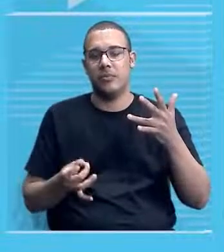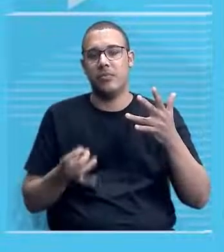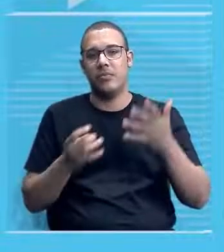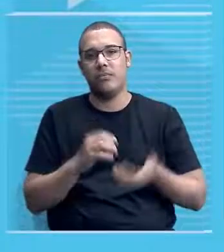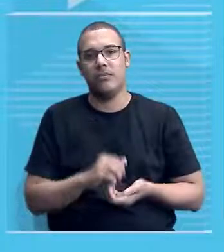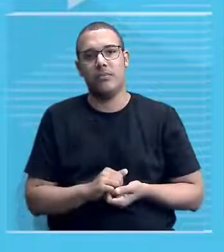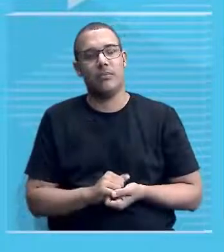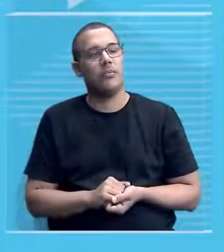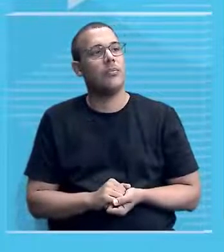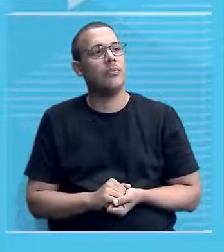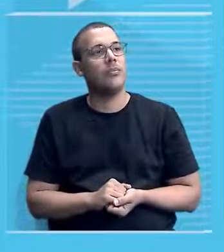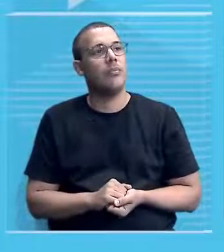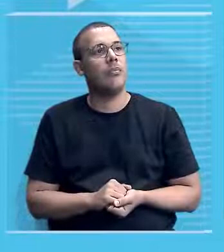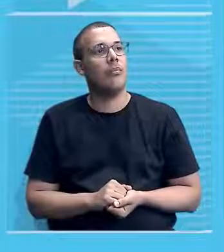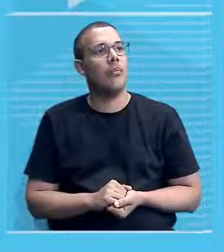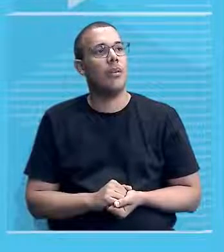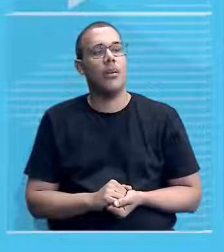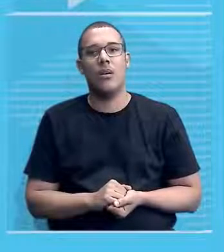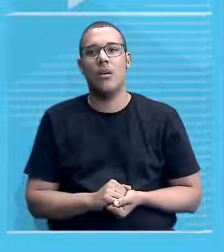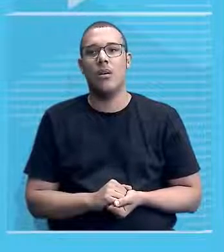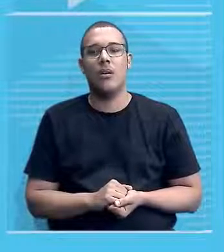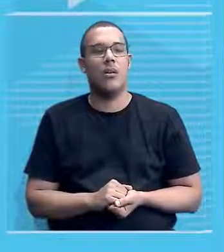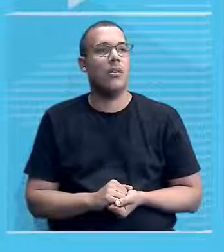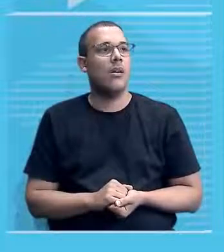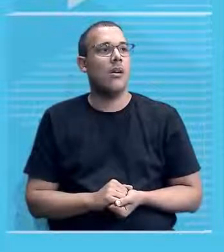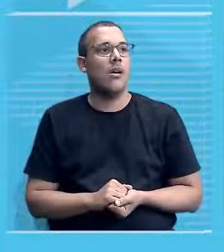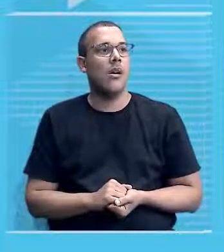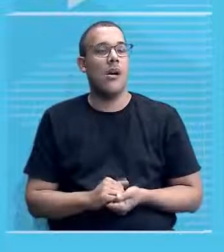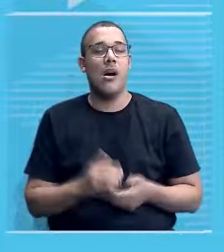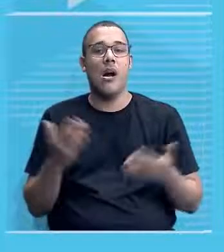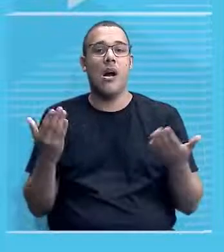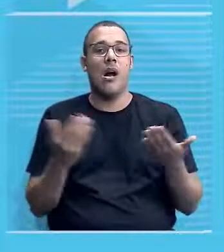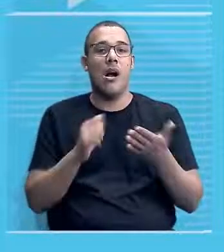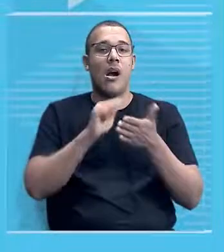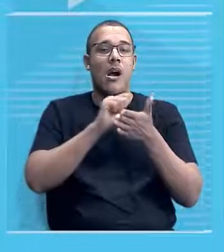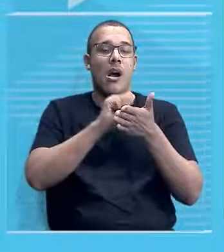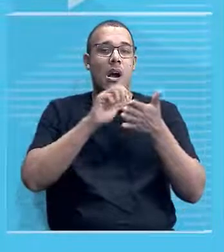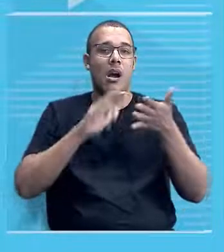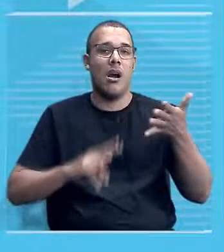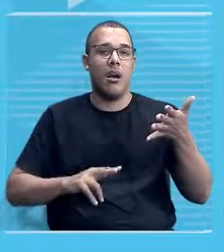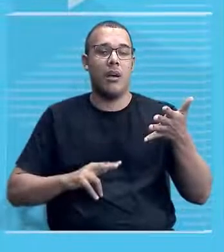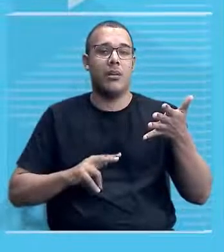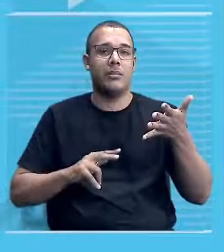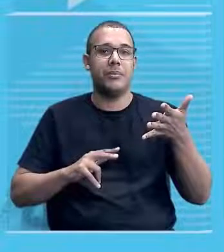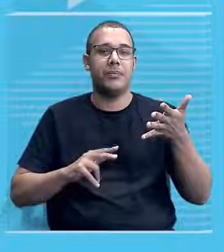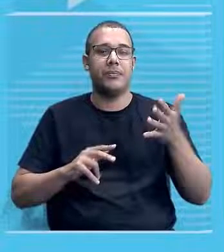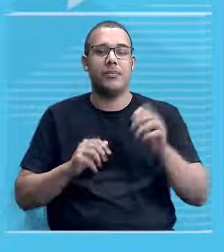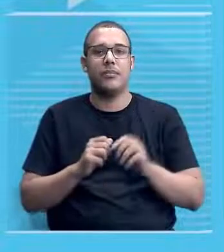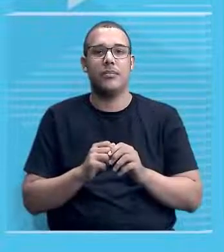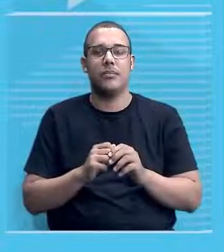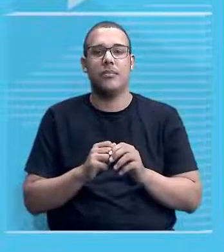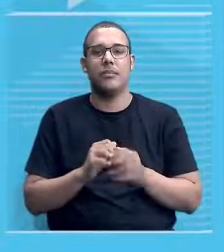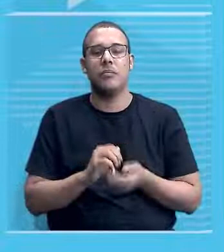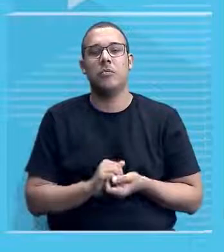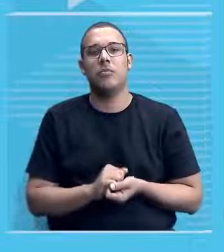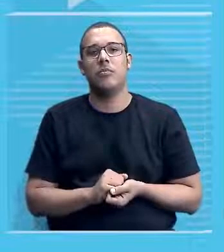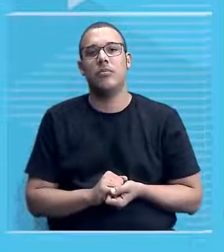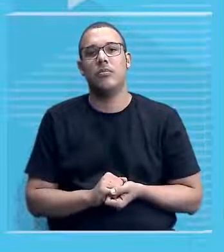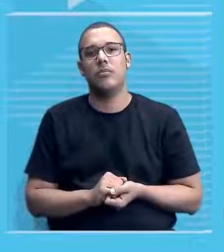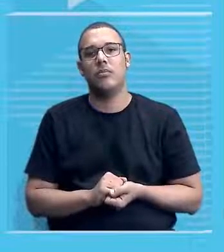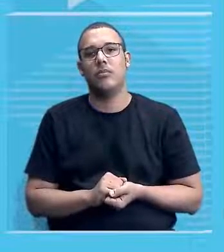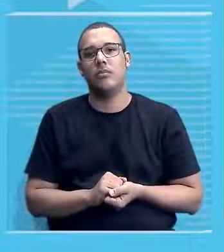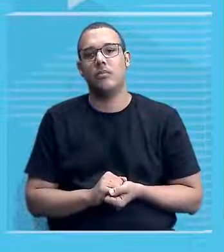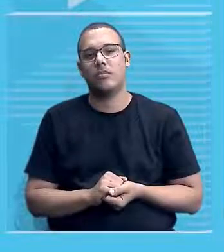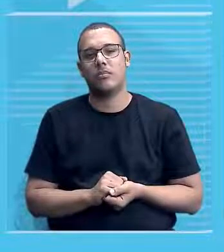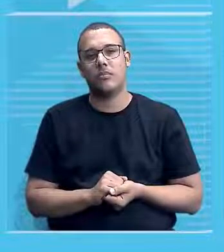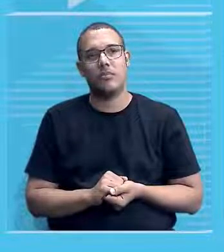Tem mais ainda então tem umas questões aqui é antítese né algo